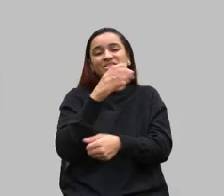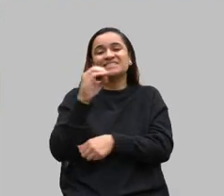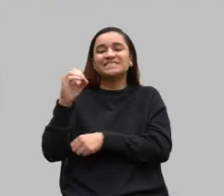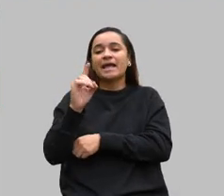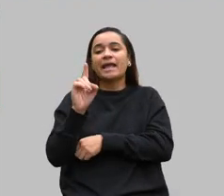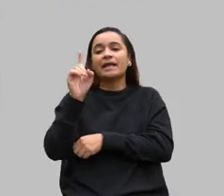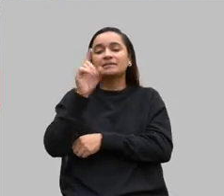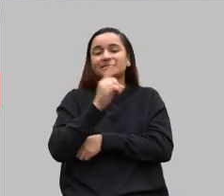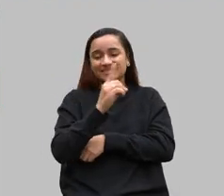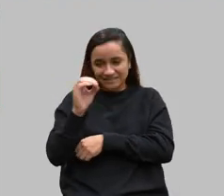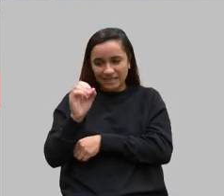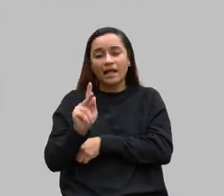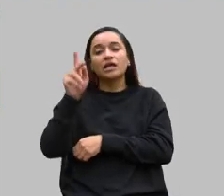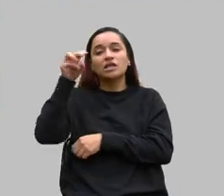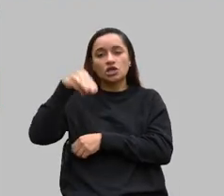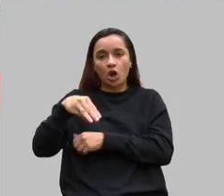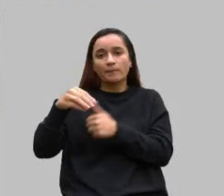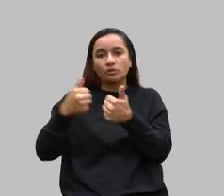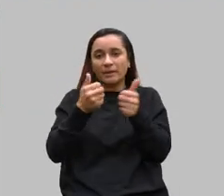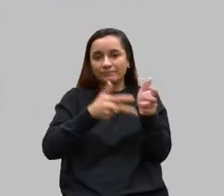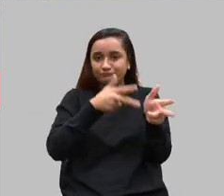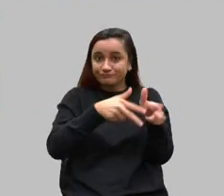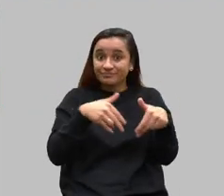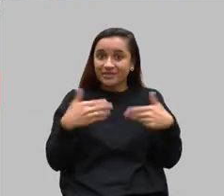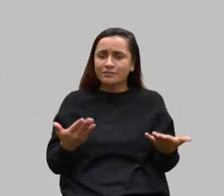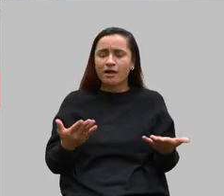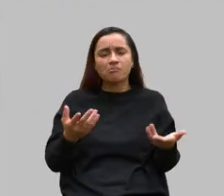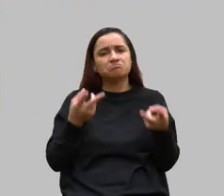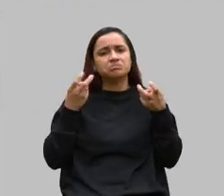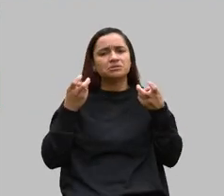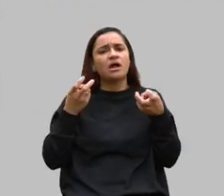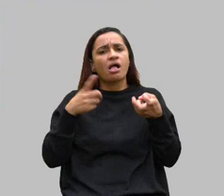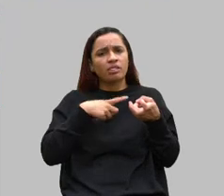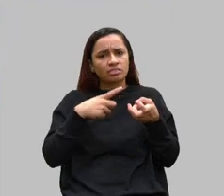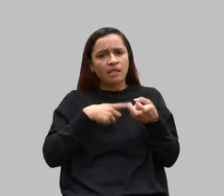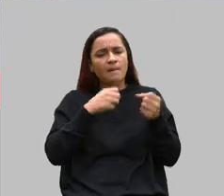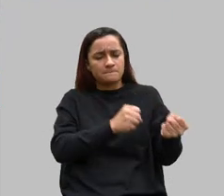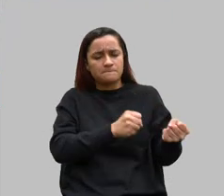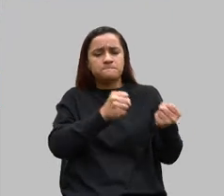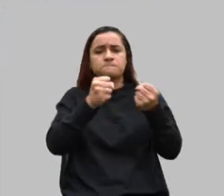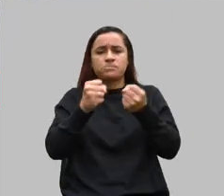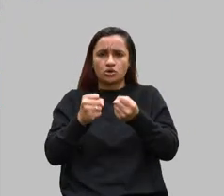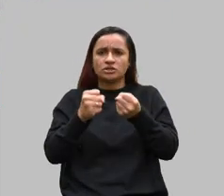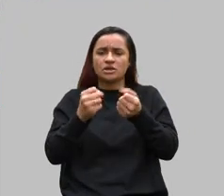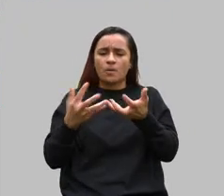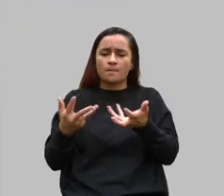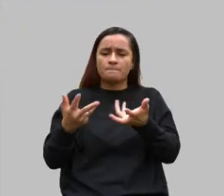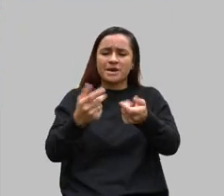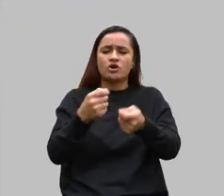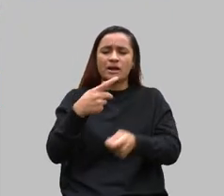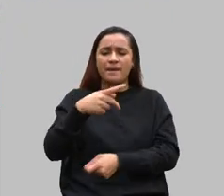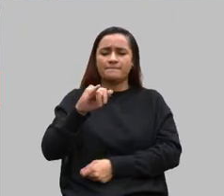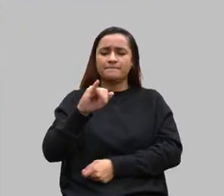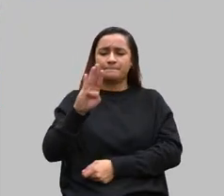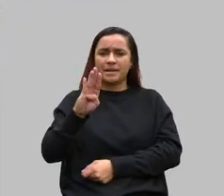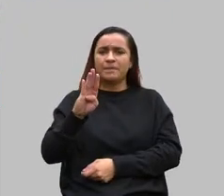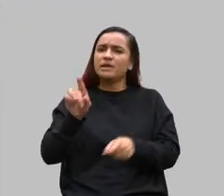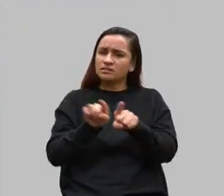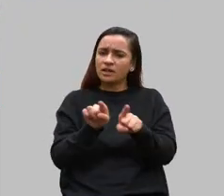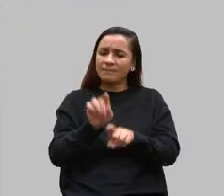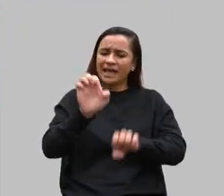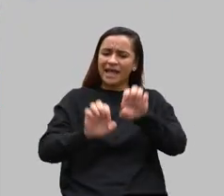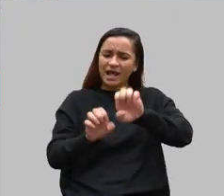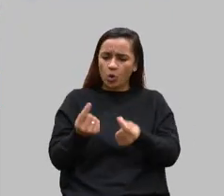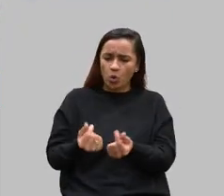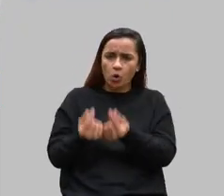né de fato nós temos um potencial aqui de incrementar né o nosso PIB a nossa economia a partir de investimento